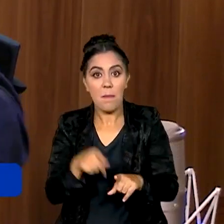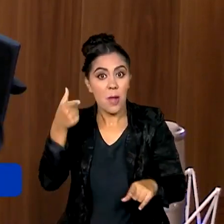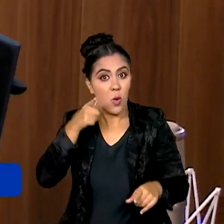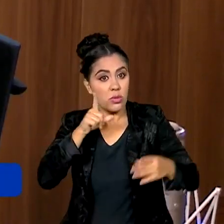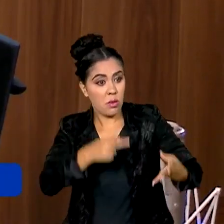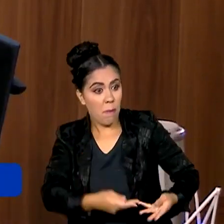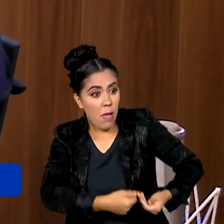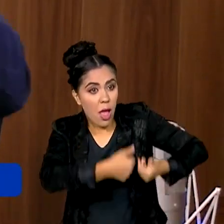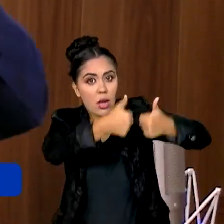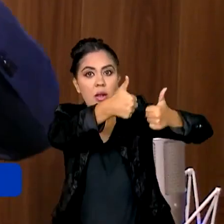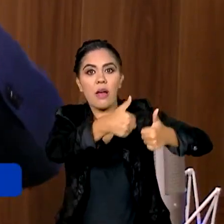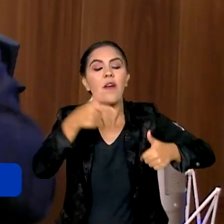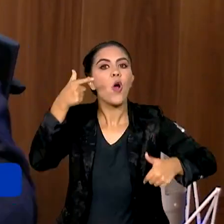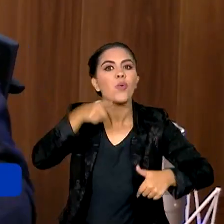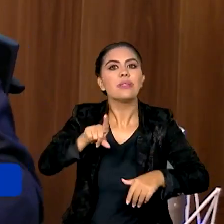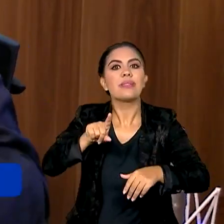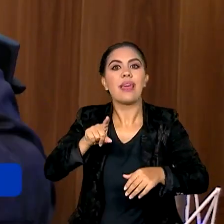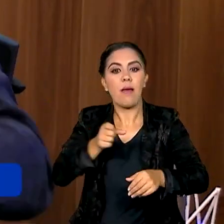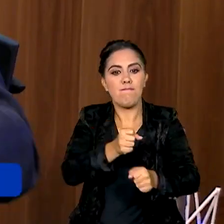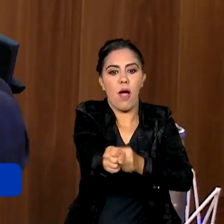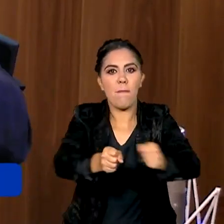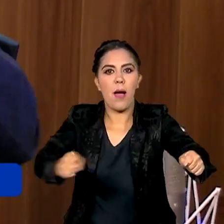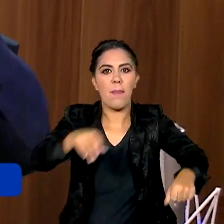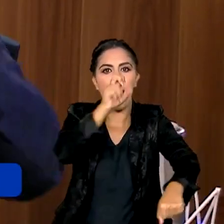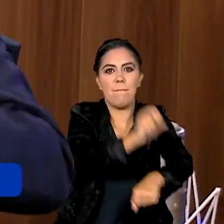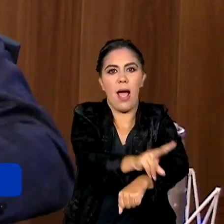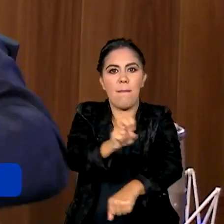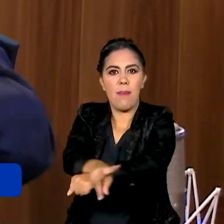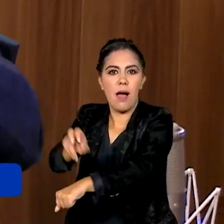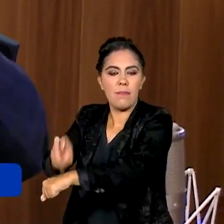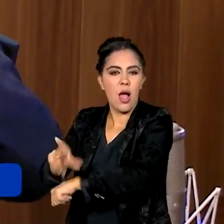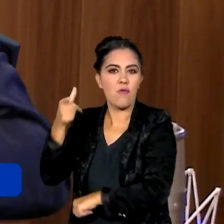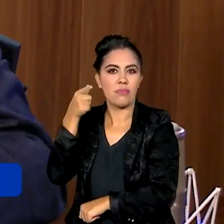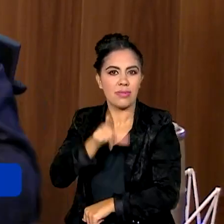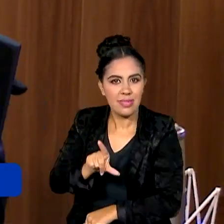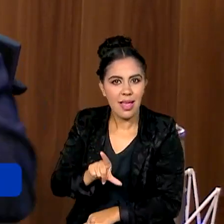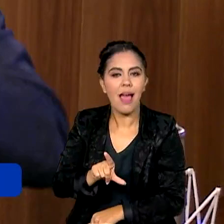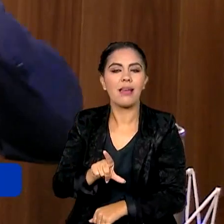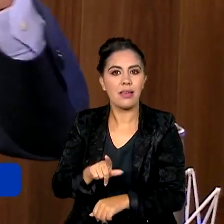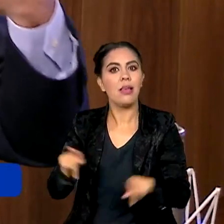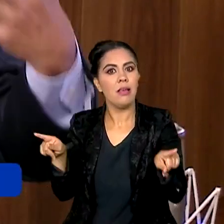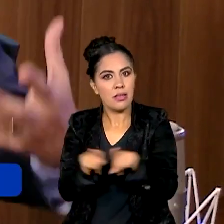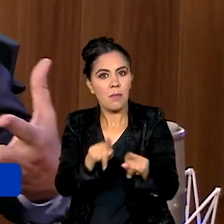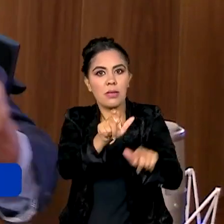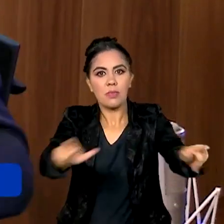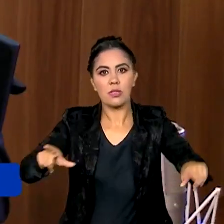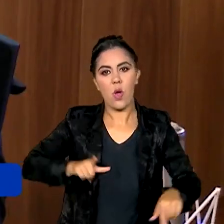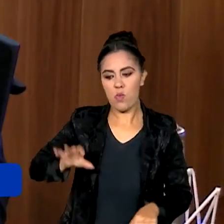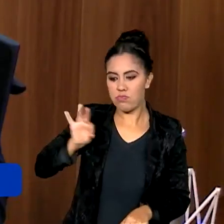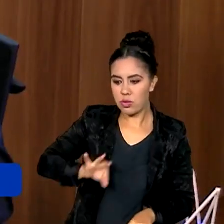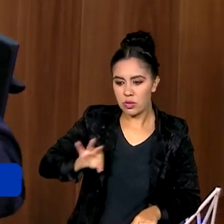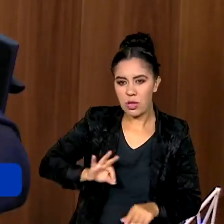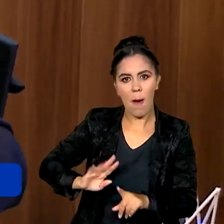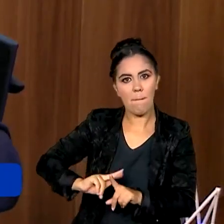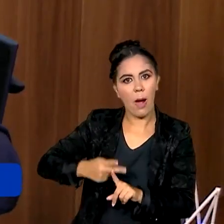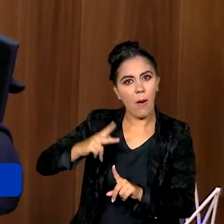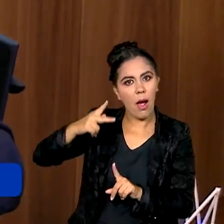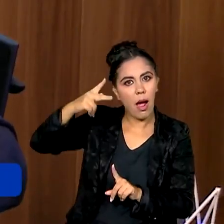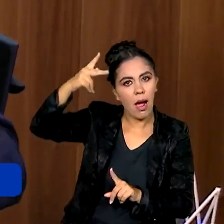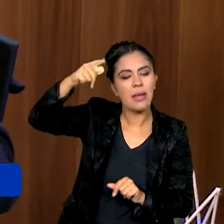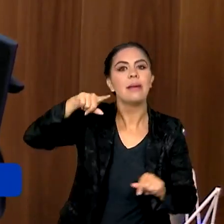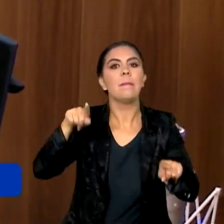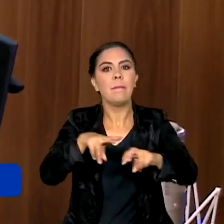sua produção, você vai empregar mais gente. Quando você contrata mais, emprega mais, as pessoas vão ganhar salário. Por isso a massa